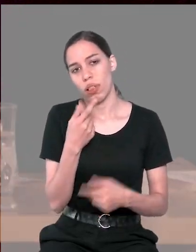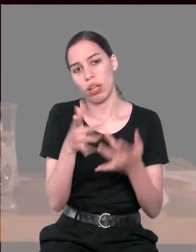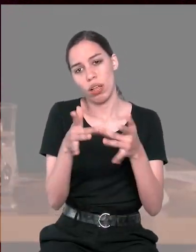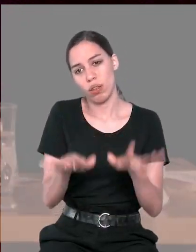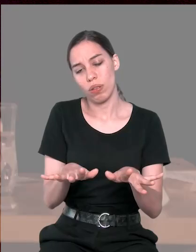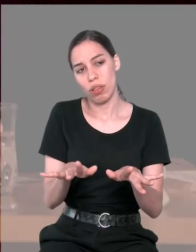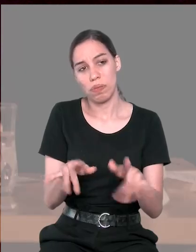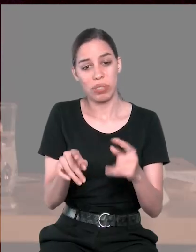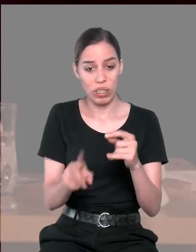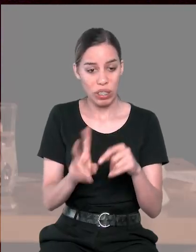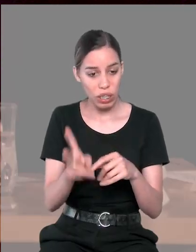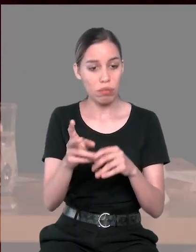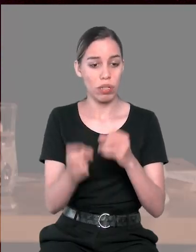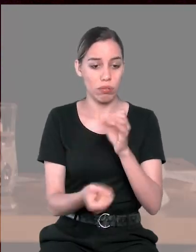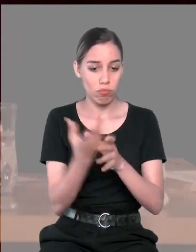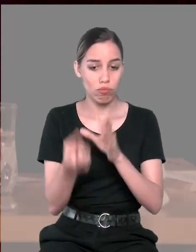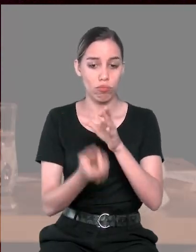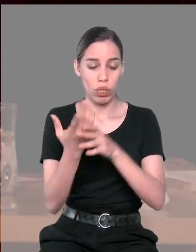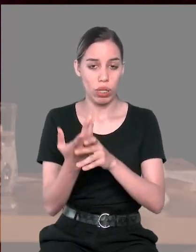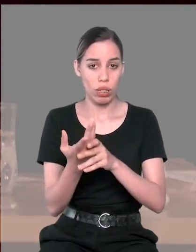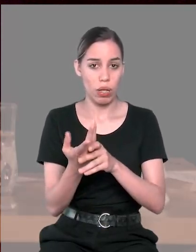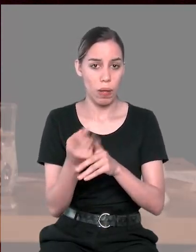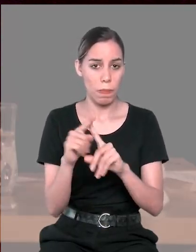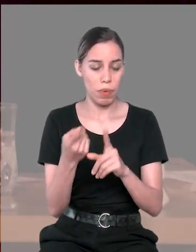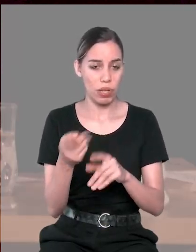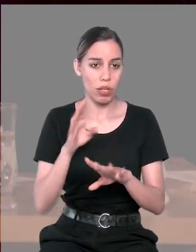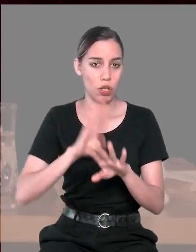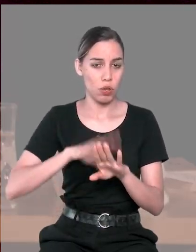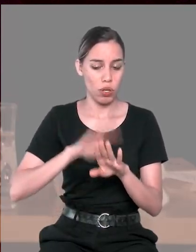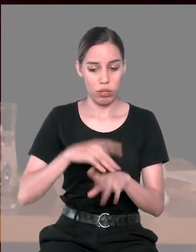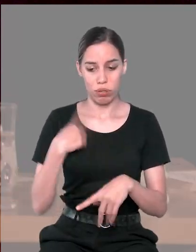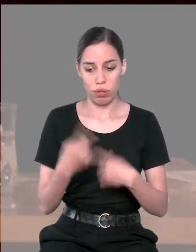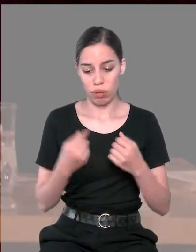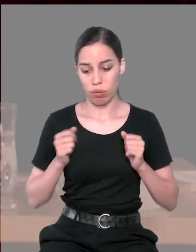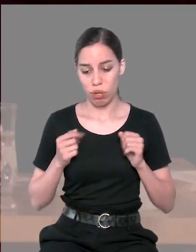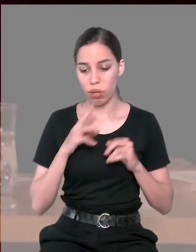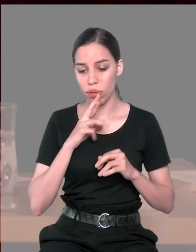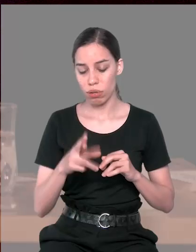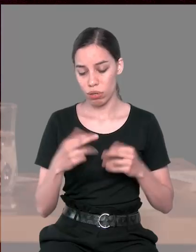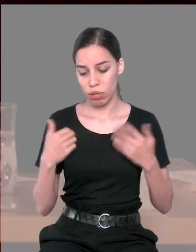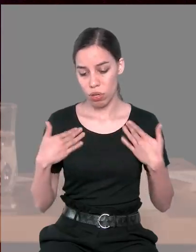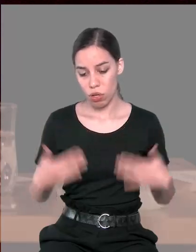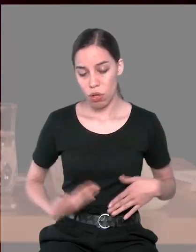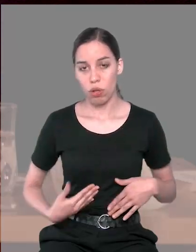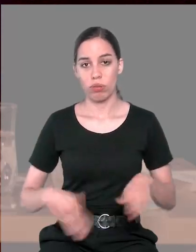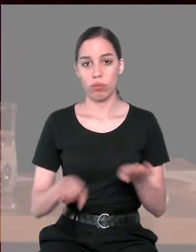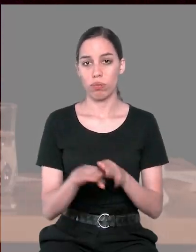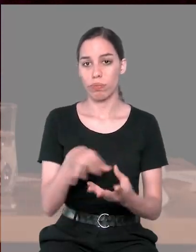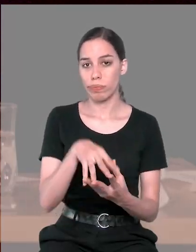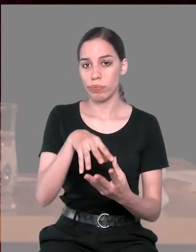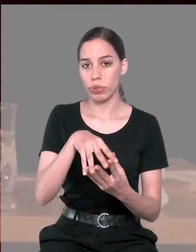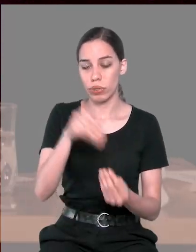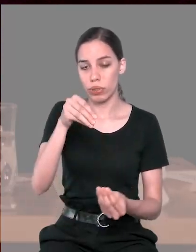fabricando. No fundo, estamos respondendo ao corpo e ao mundo o tempo todo, sendo que o que chamamos de espírito é